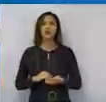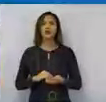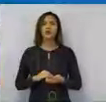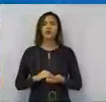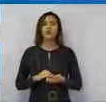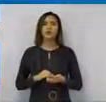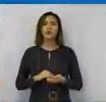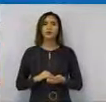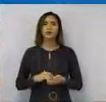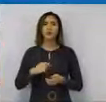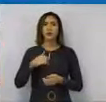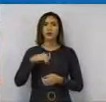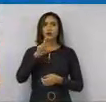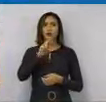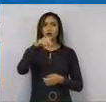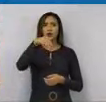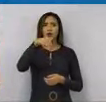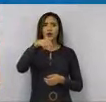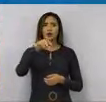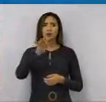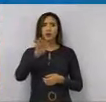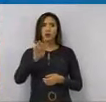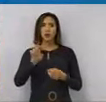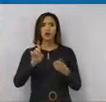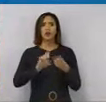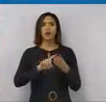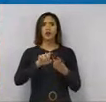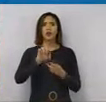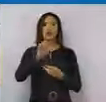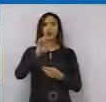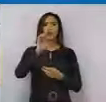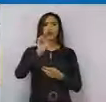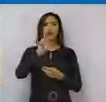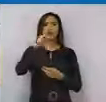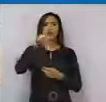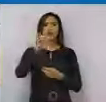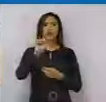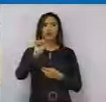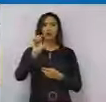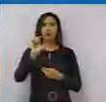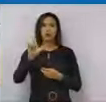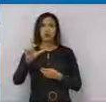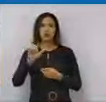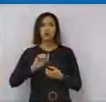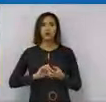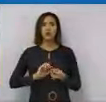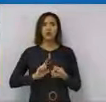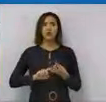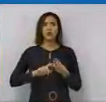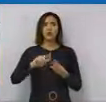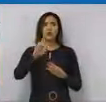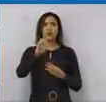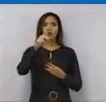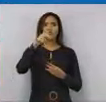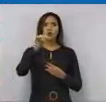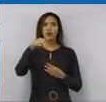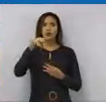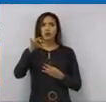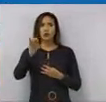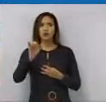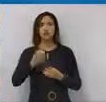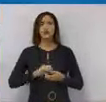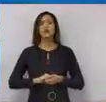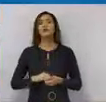a UNIBR, a UNISUR e a UNINORTE. E esse programa vai atacar UNAM e